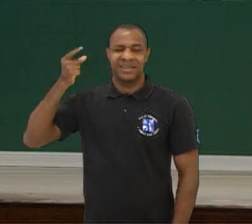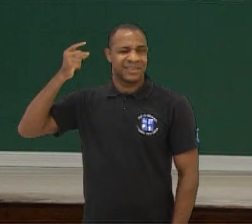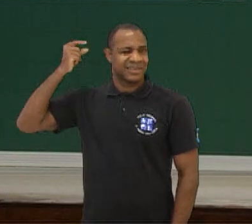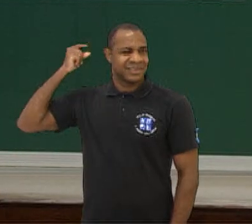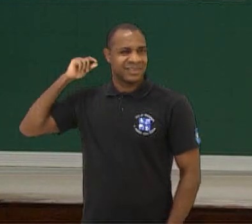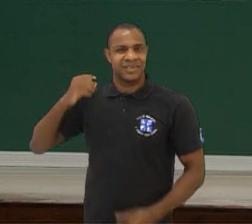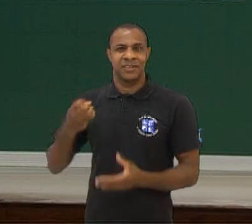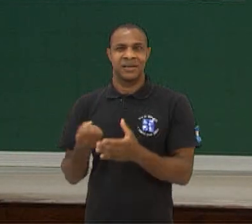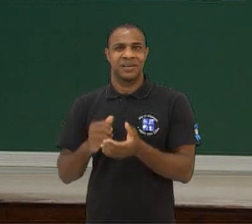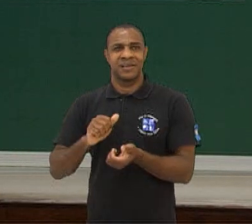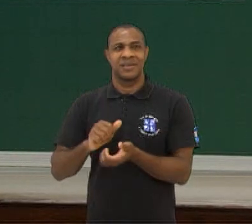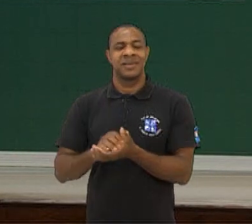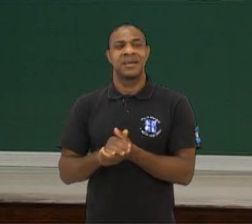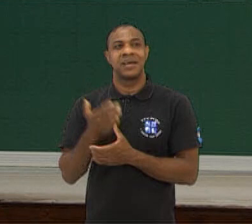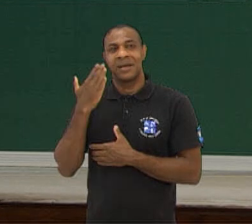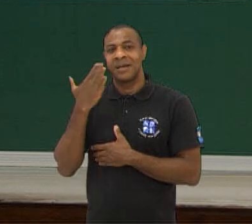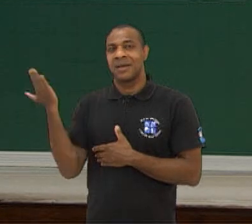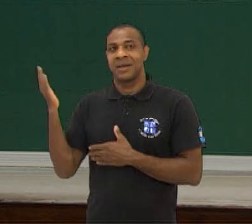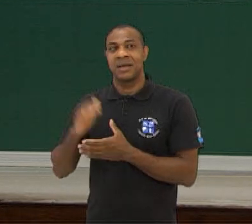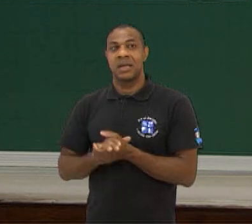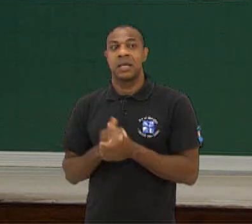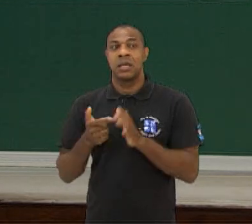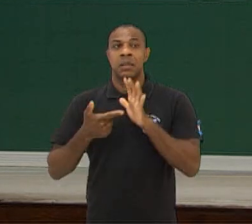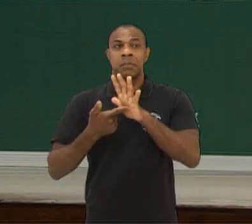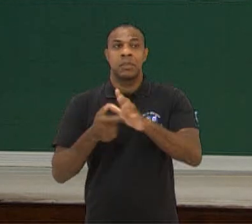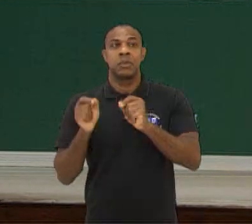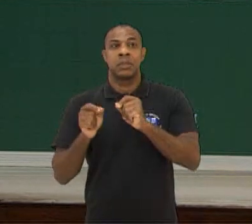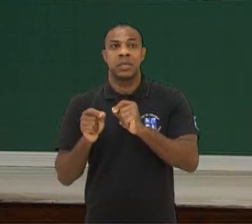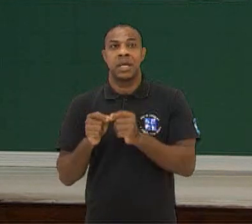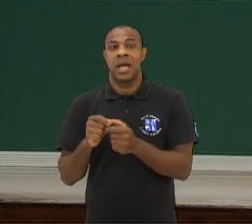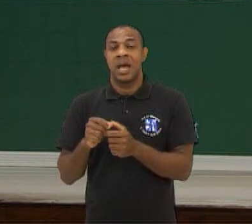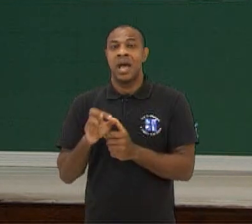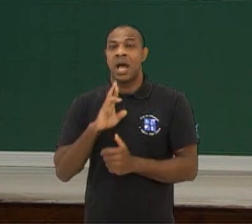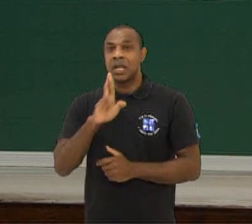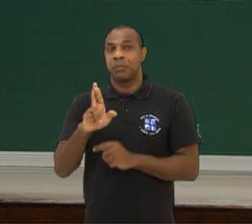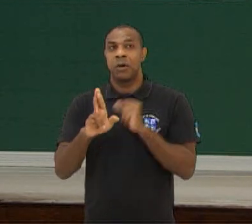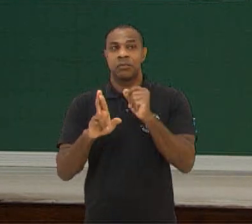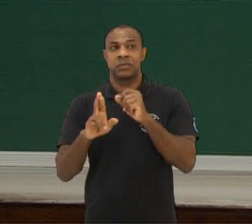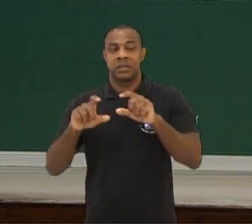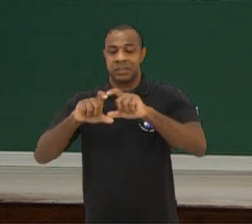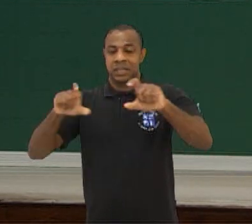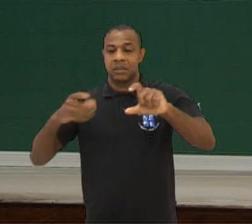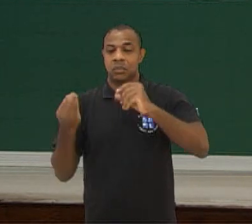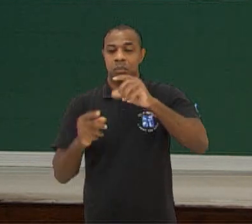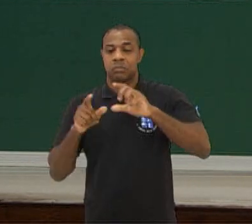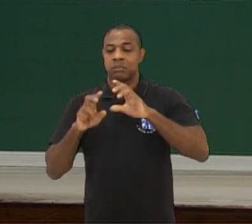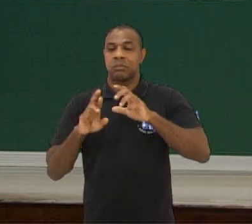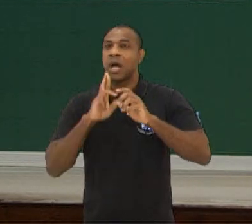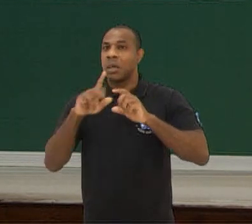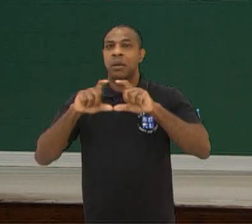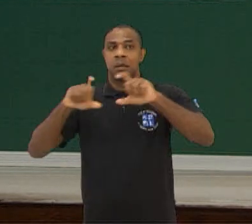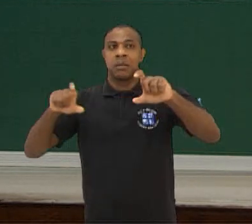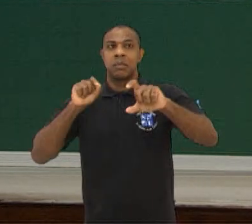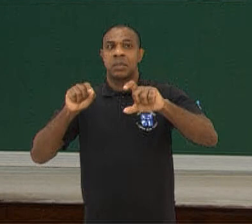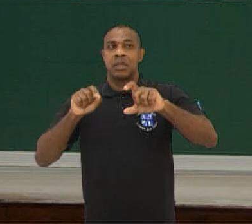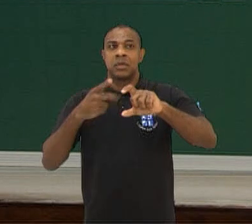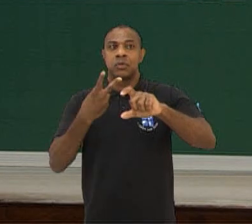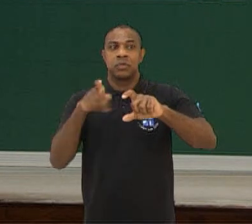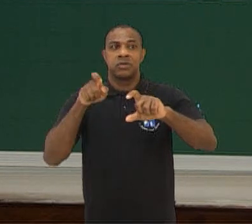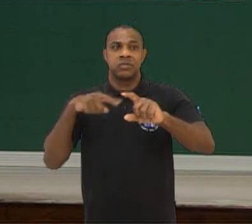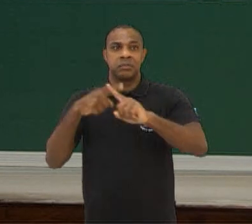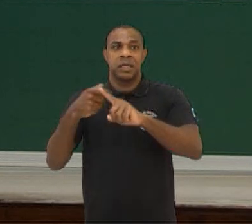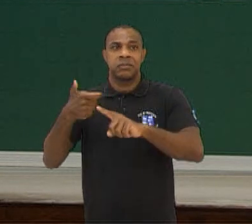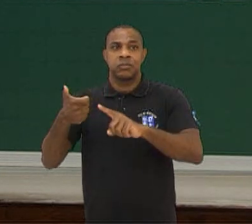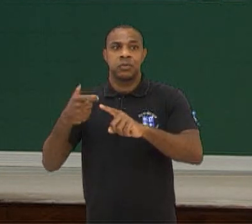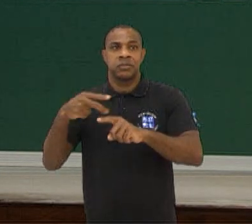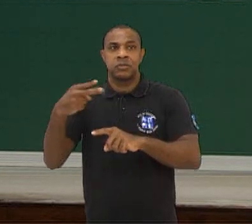Antiga também. Né? Se x representa a raiz da equação, 2x mais 12 igual a 110 menos